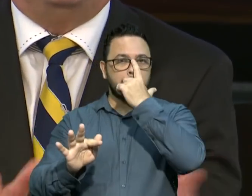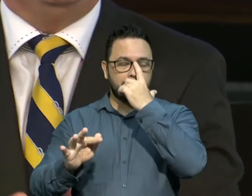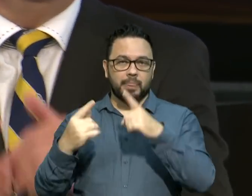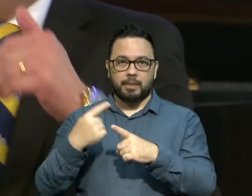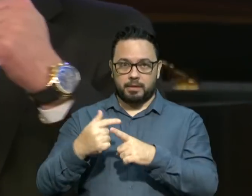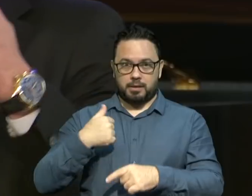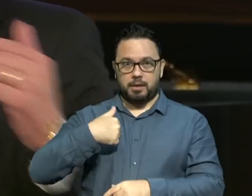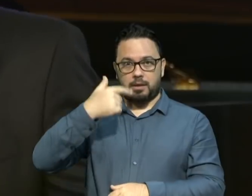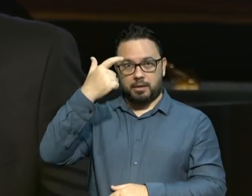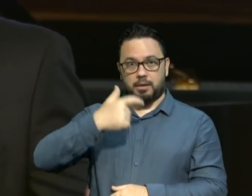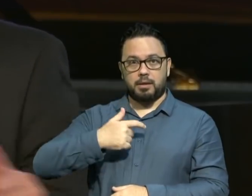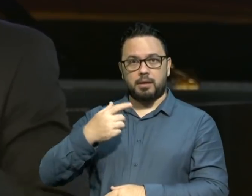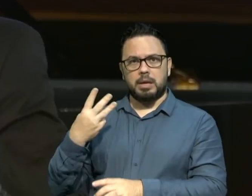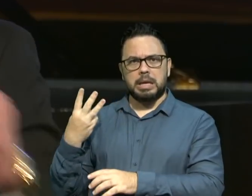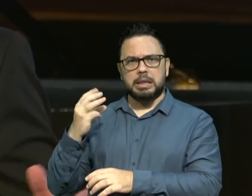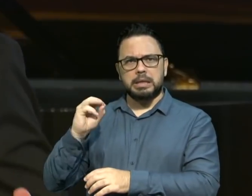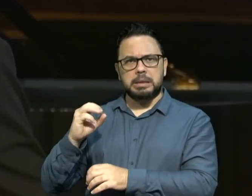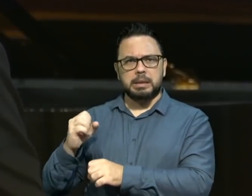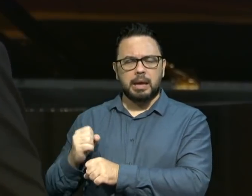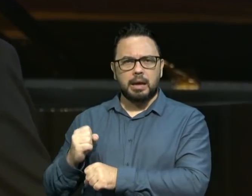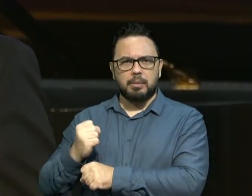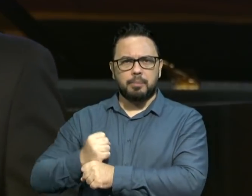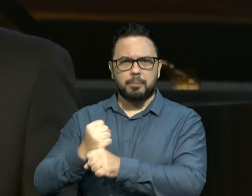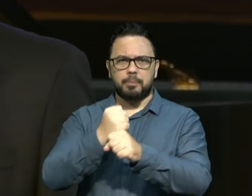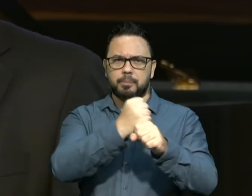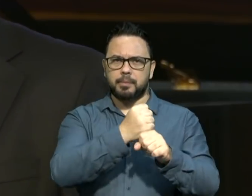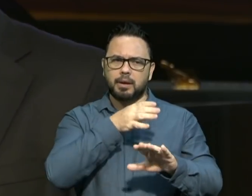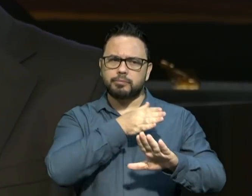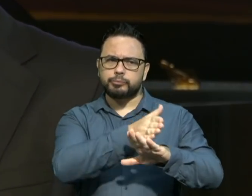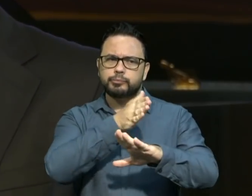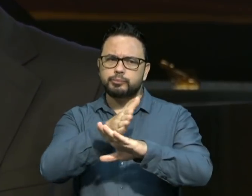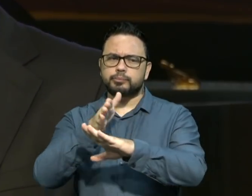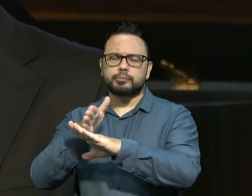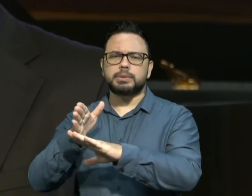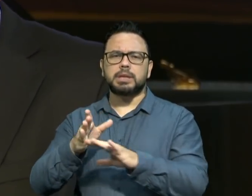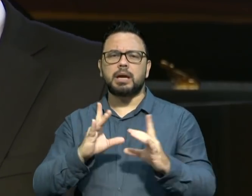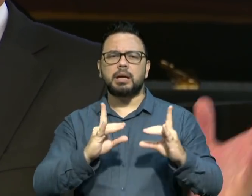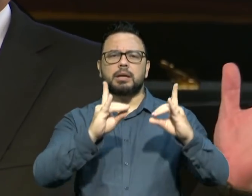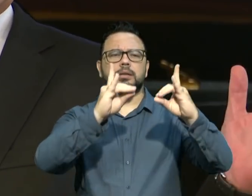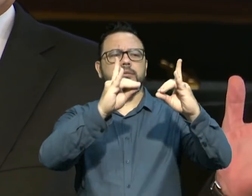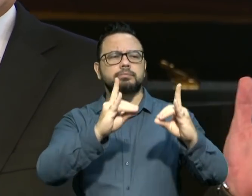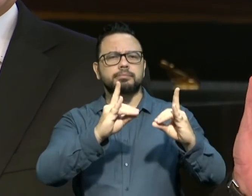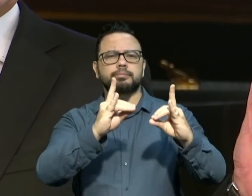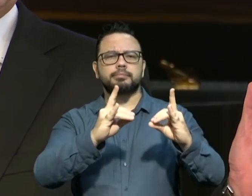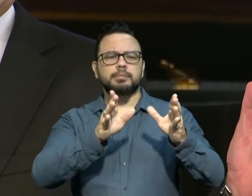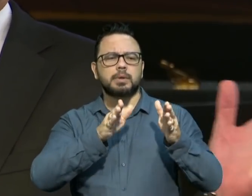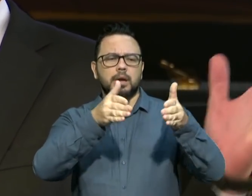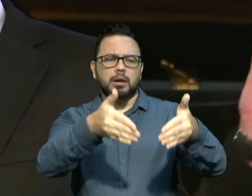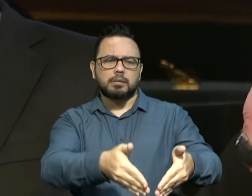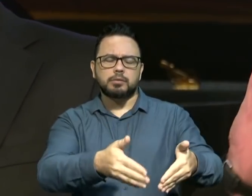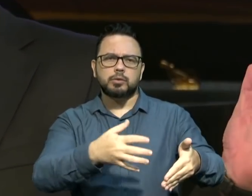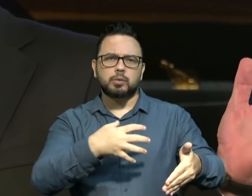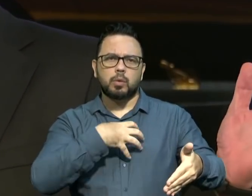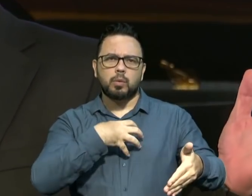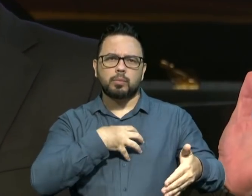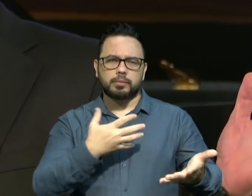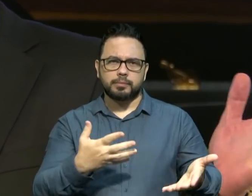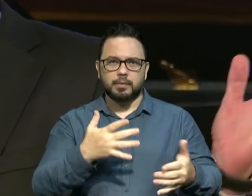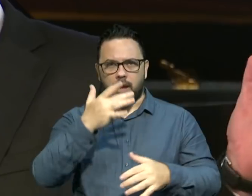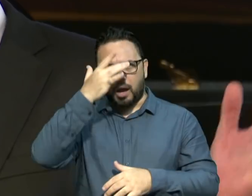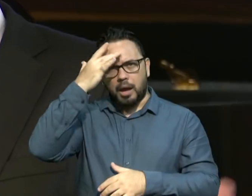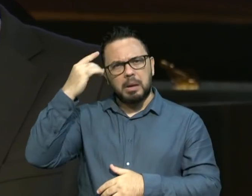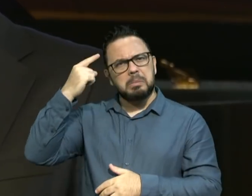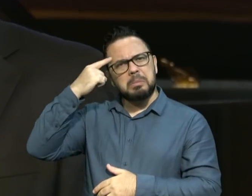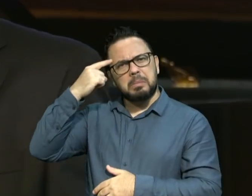30 anos eu fui em muitos e muitos cemitérios o e muitos chamam Cemitério Campo de Deus